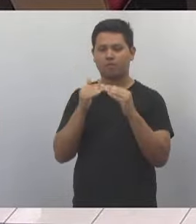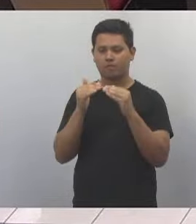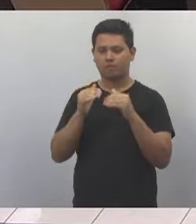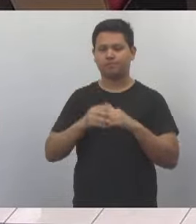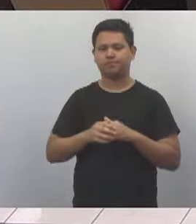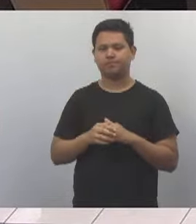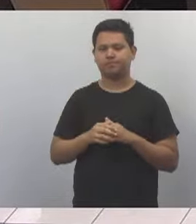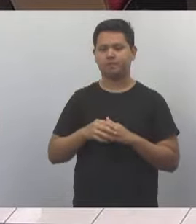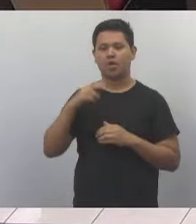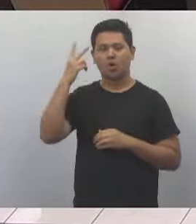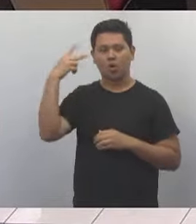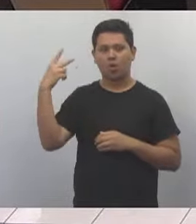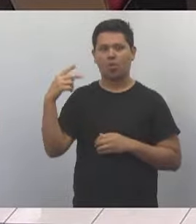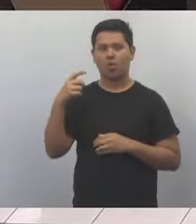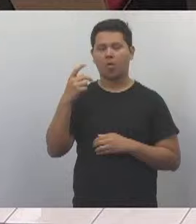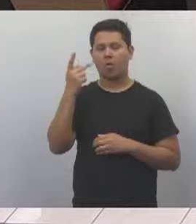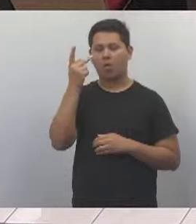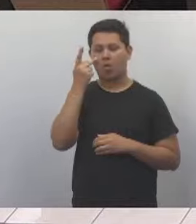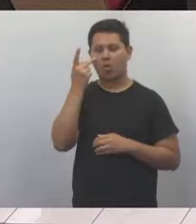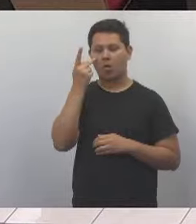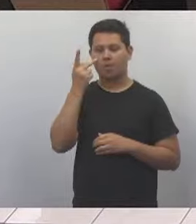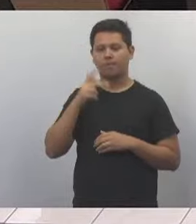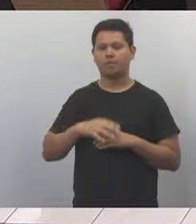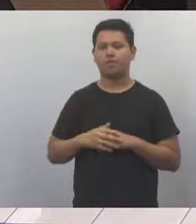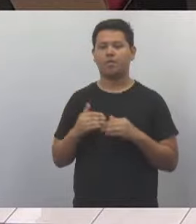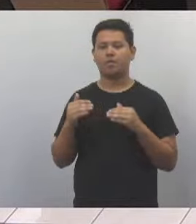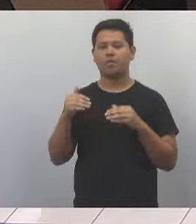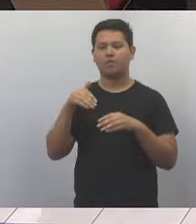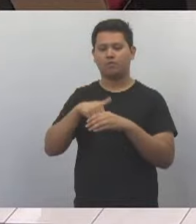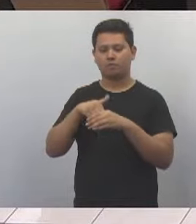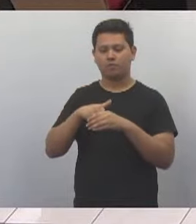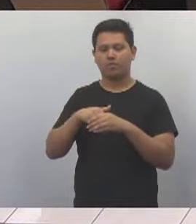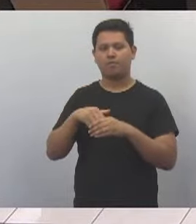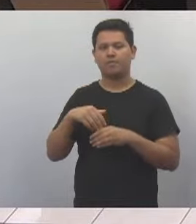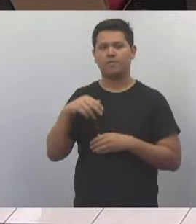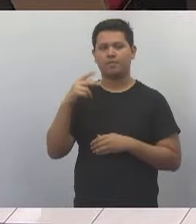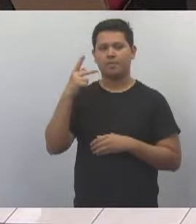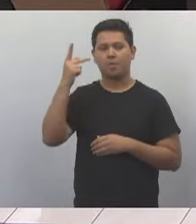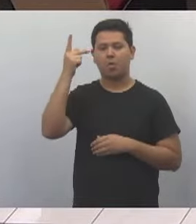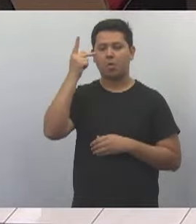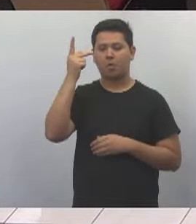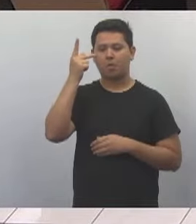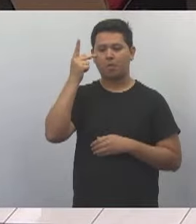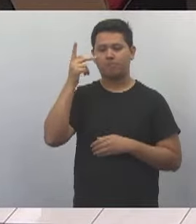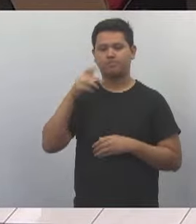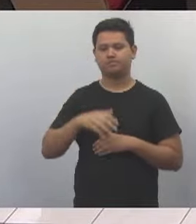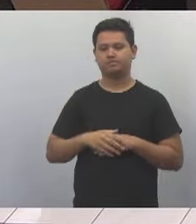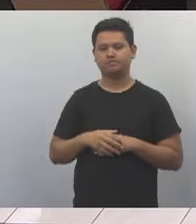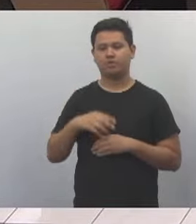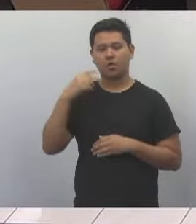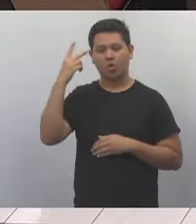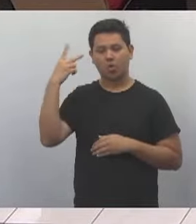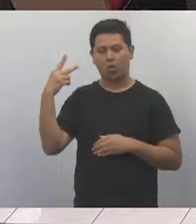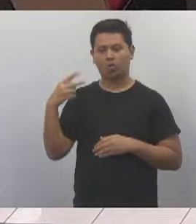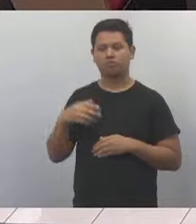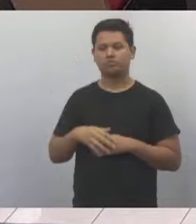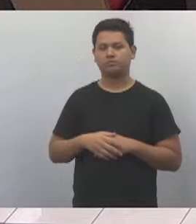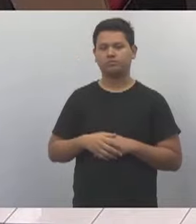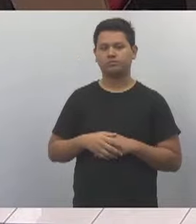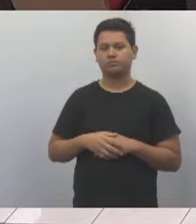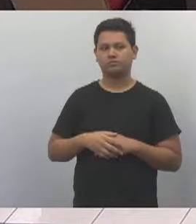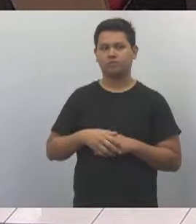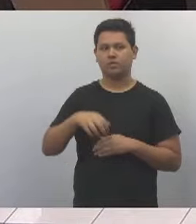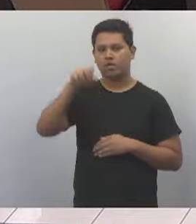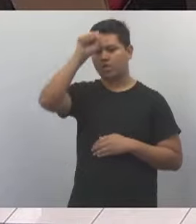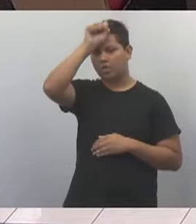vota o vereador Paulinho do Esporte? Favorável. Como vota o vereador Paulinho dos Condutores? Como vota o vereador Dr. Rodrigo